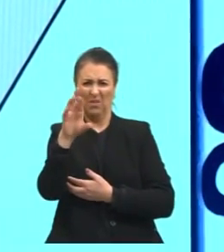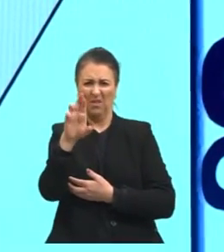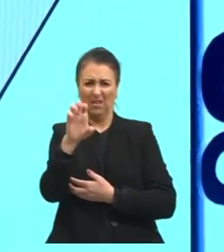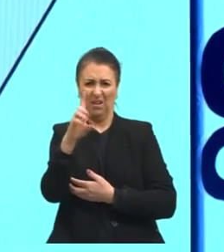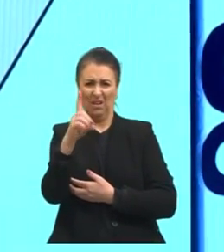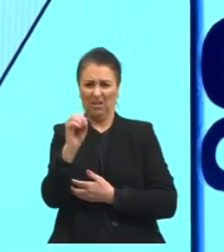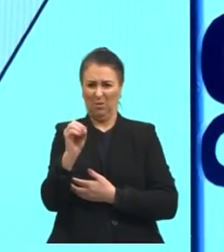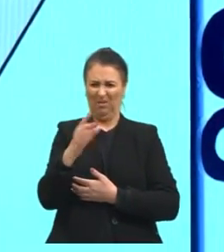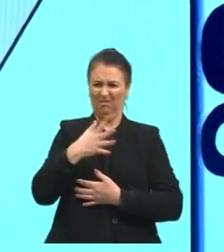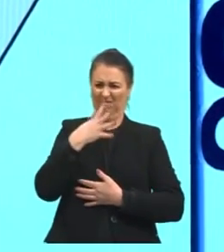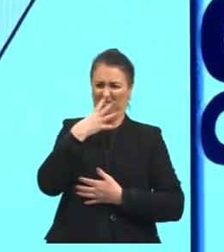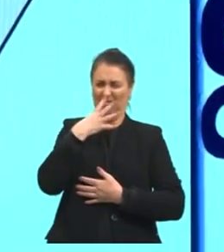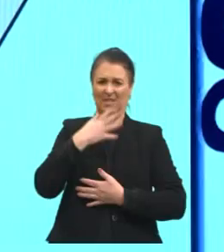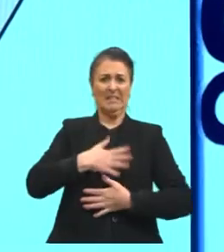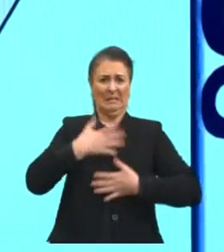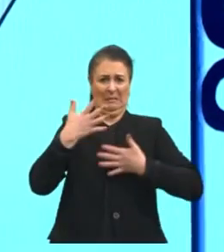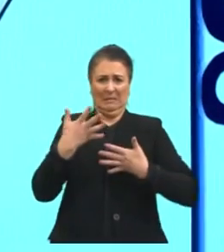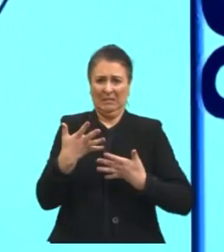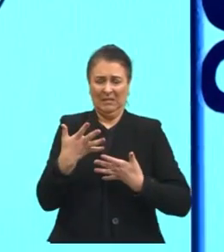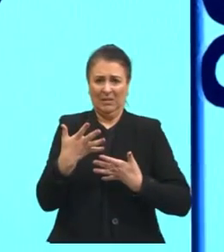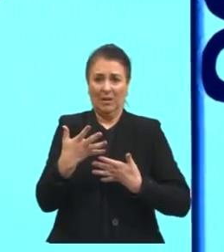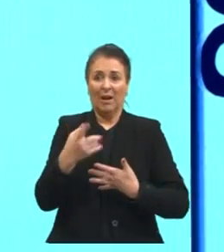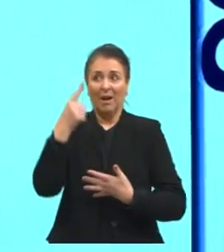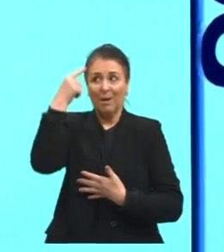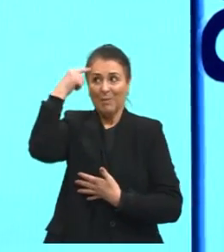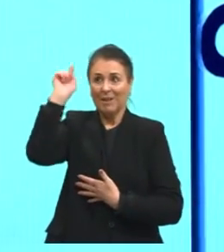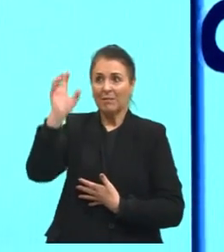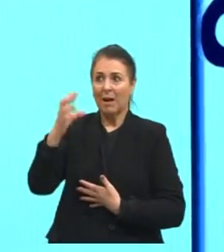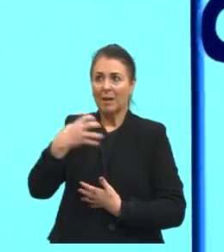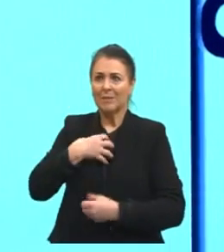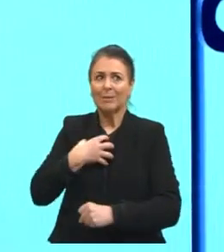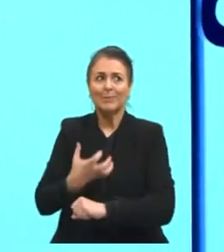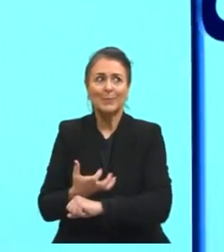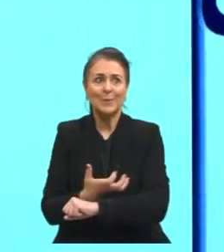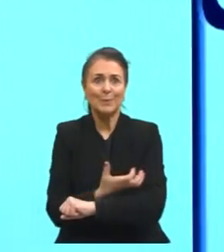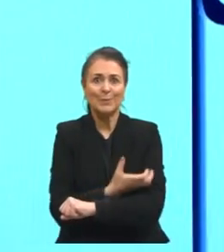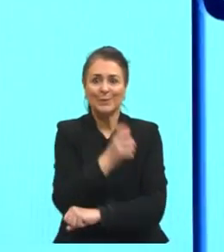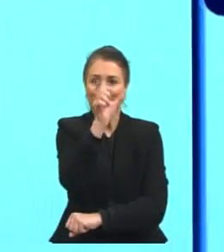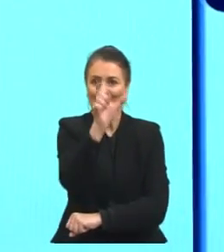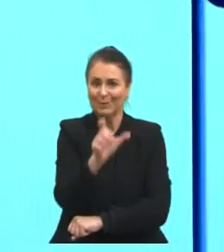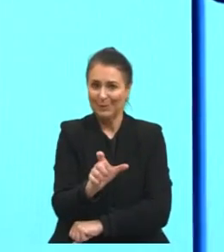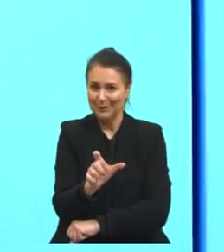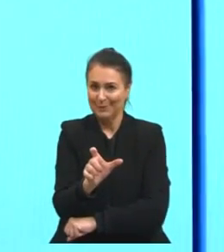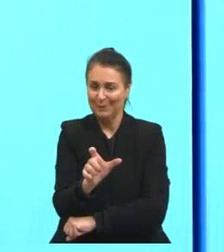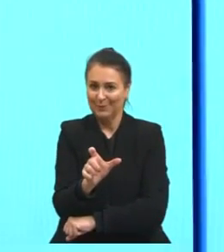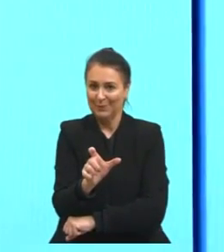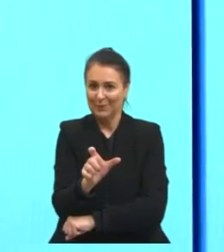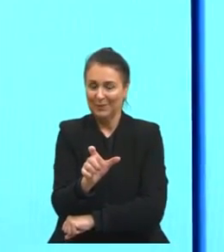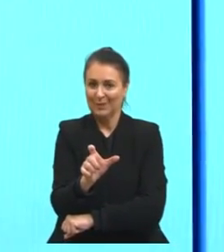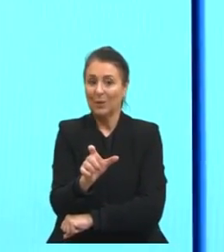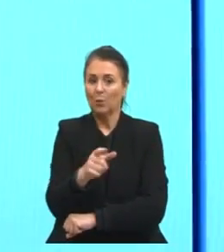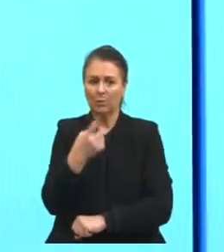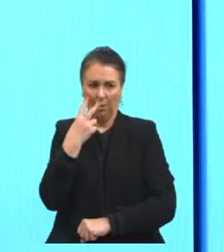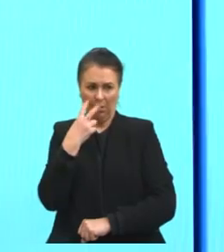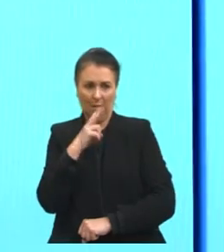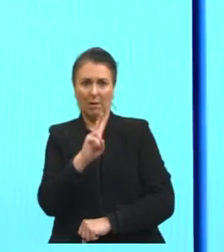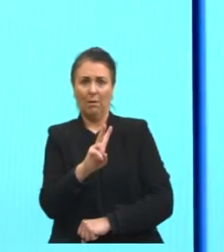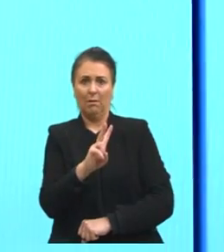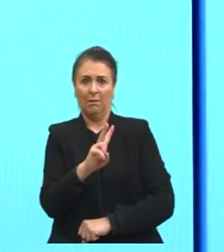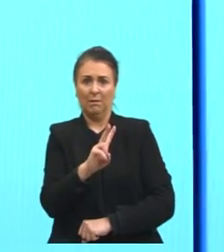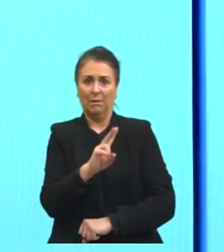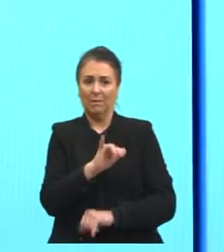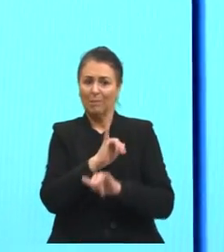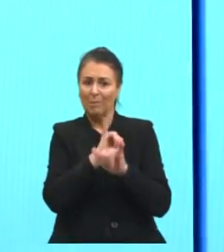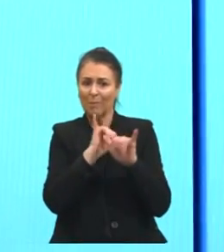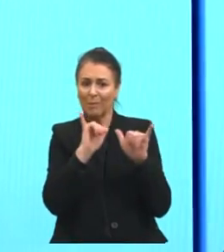essas ideias ali sobre o estado emotivo das pessoas ao se enunciarem.